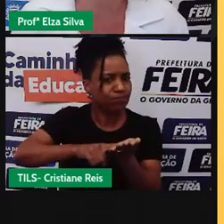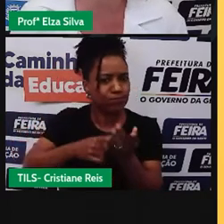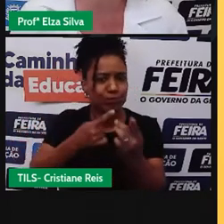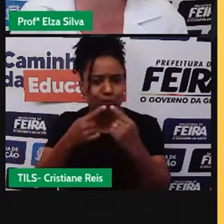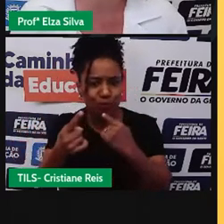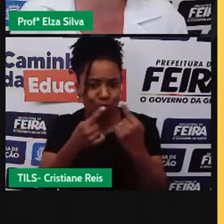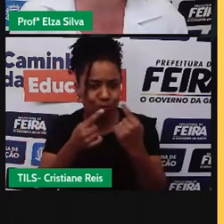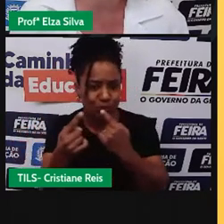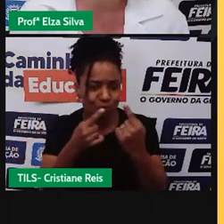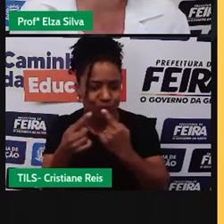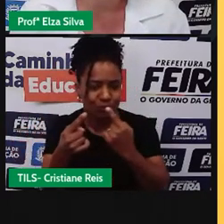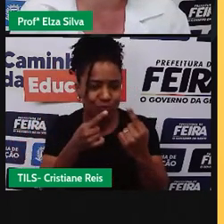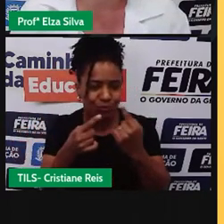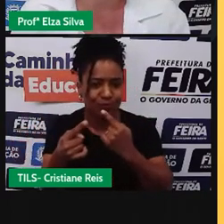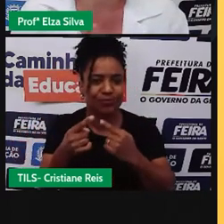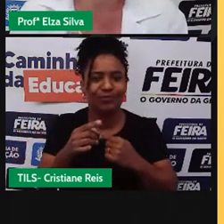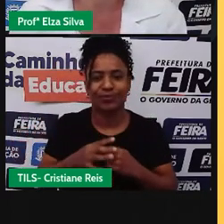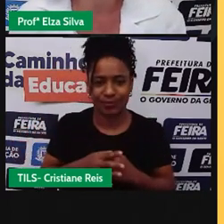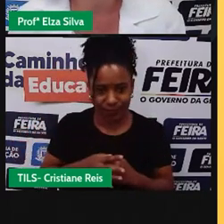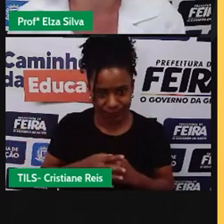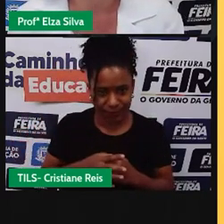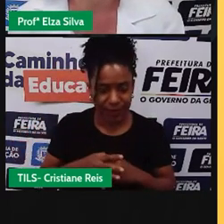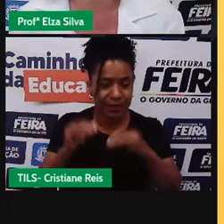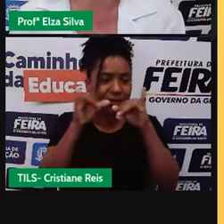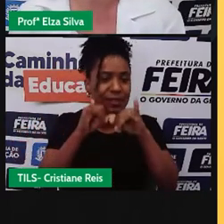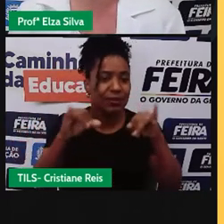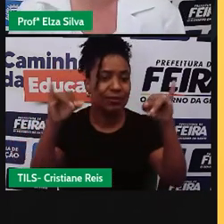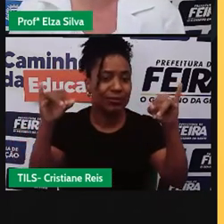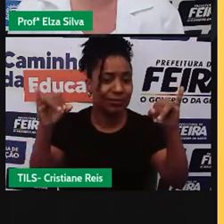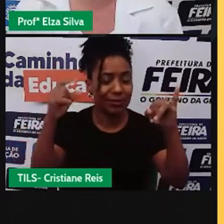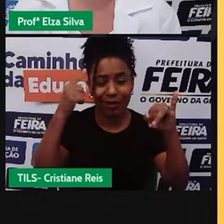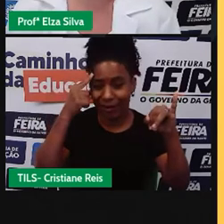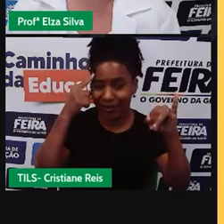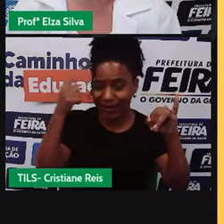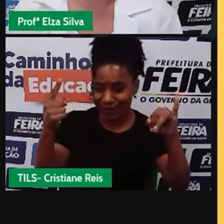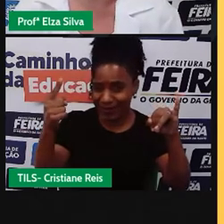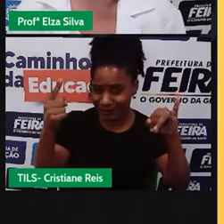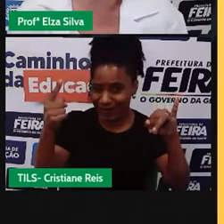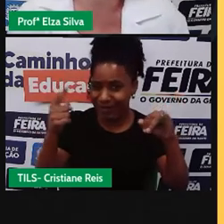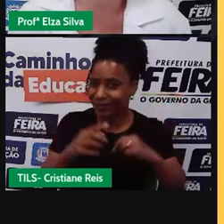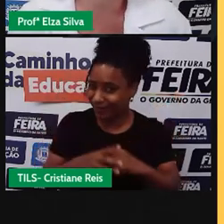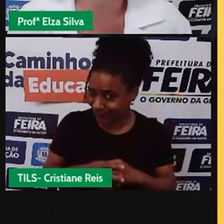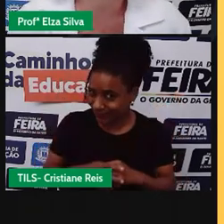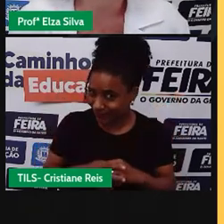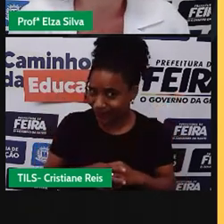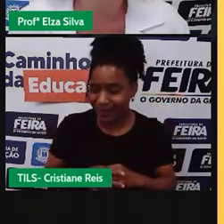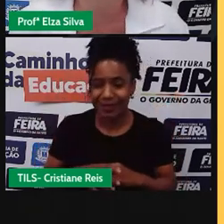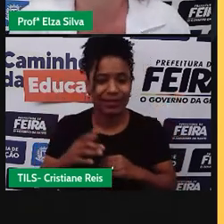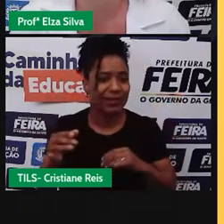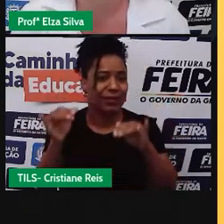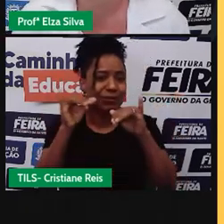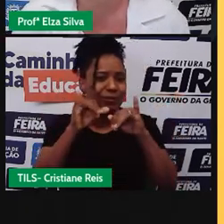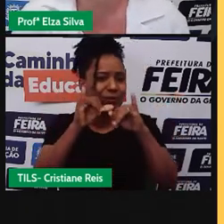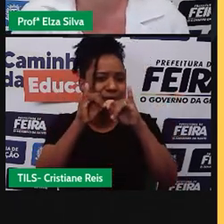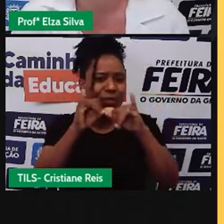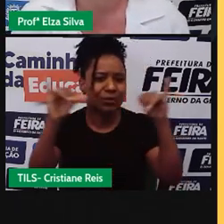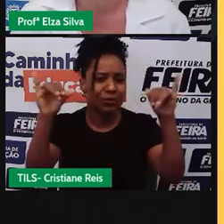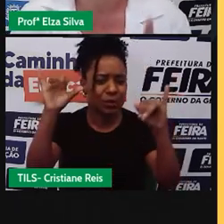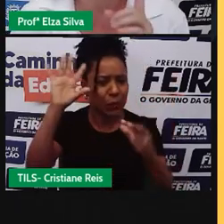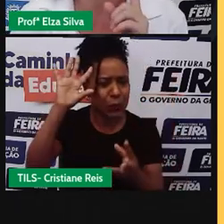exemplo. E esses anúncios, lembram daquela pergunta que eu fiz? Por que que são tão